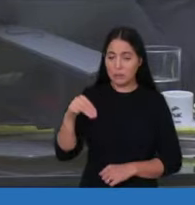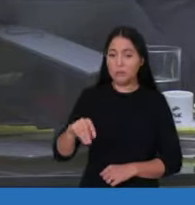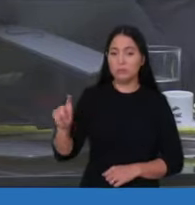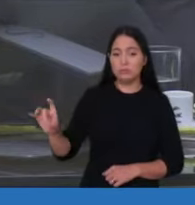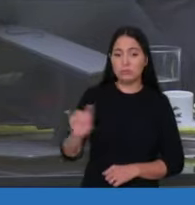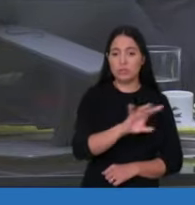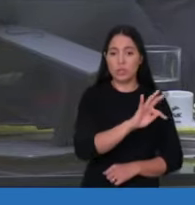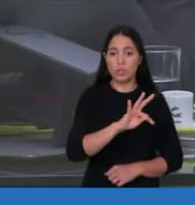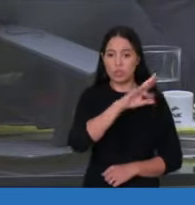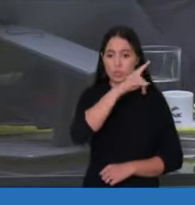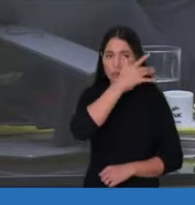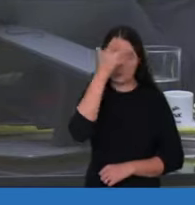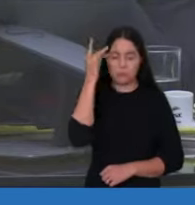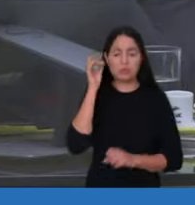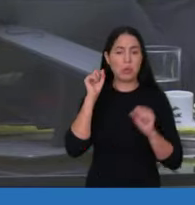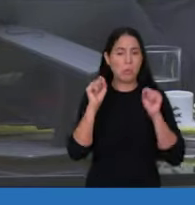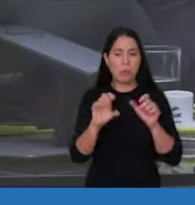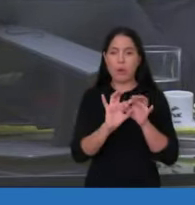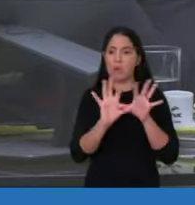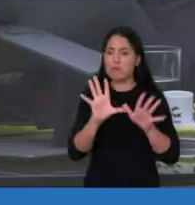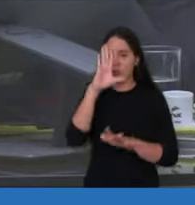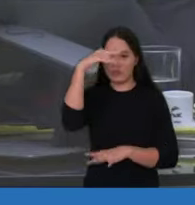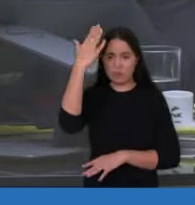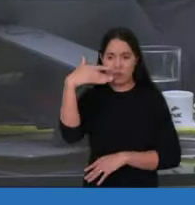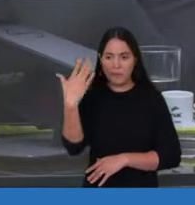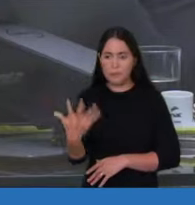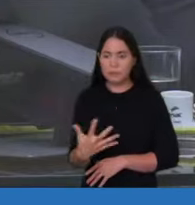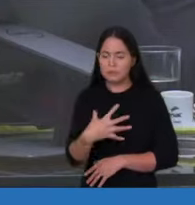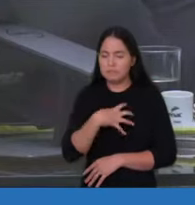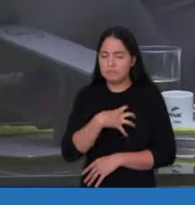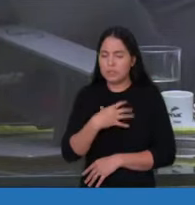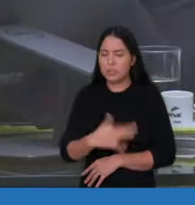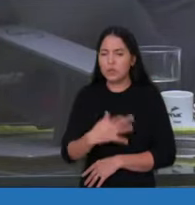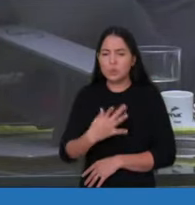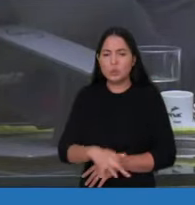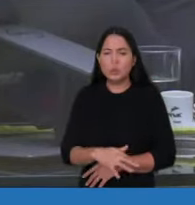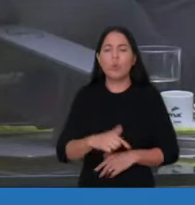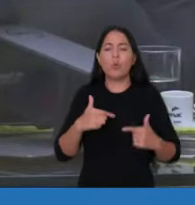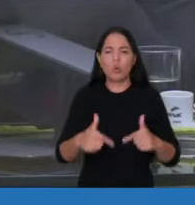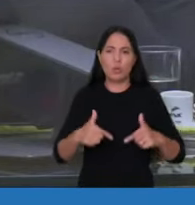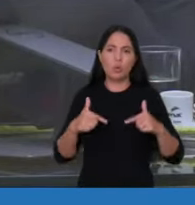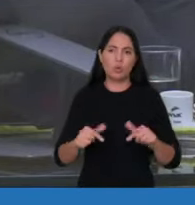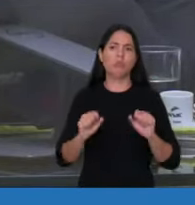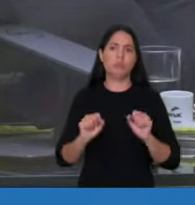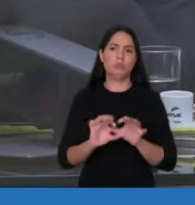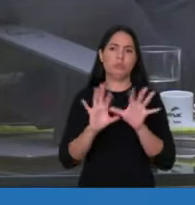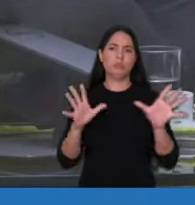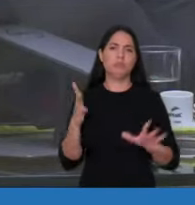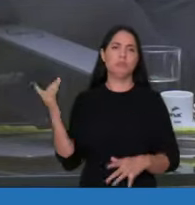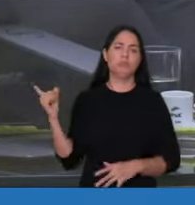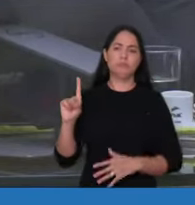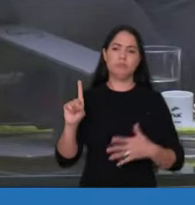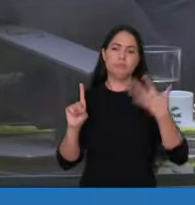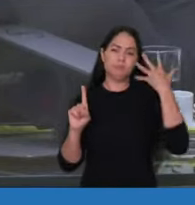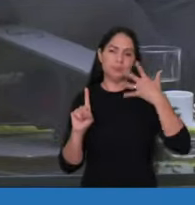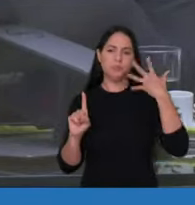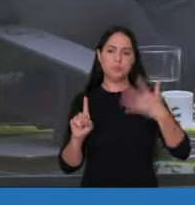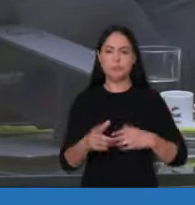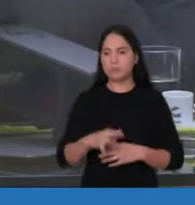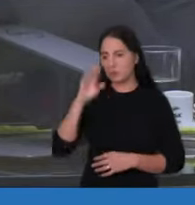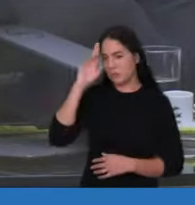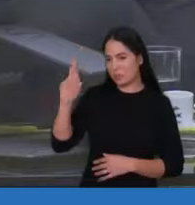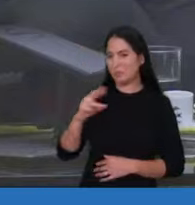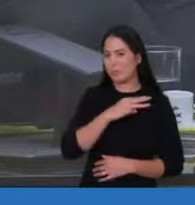homenagem a Marielle, sua dor, sua luta. Então, passo ao ministro, agradecendo a sua presença, ministro.